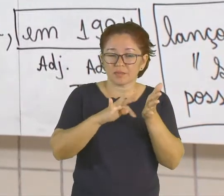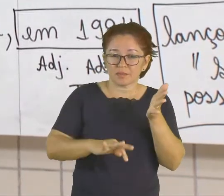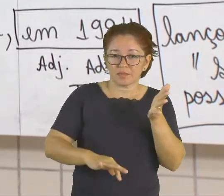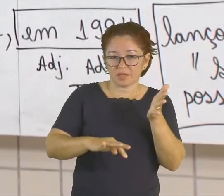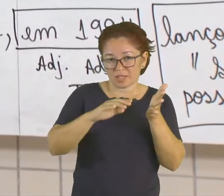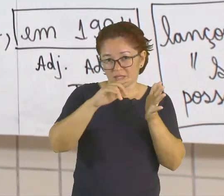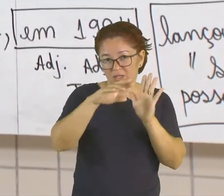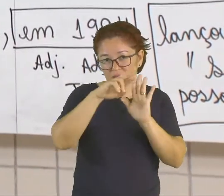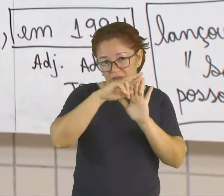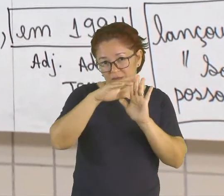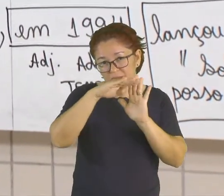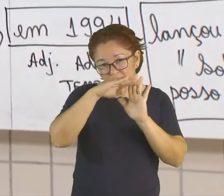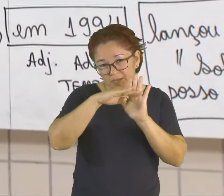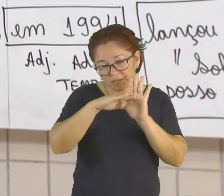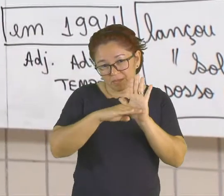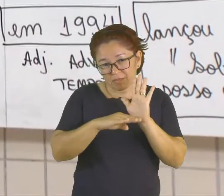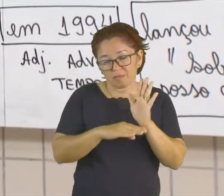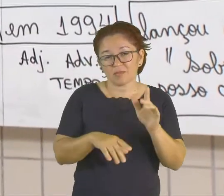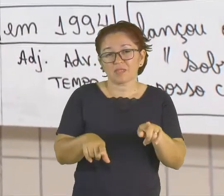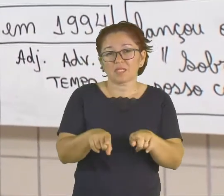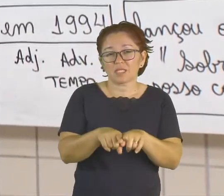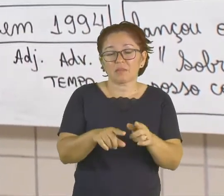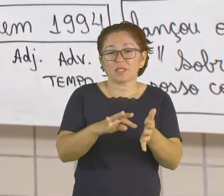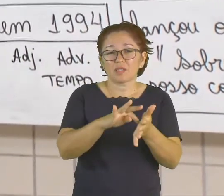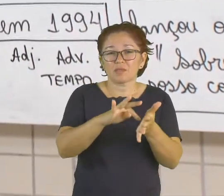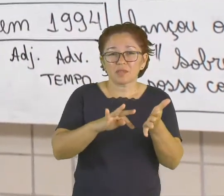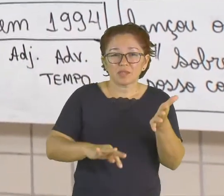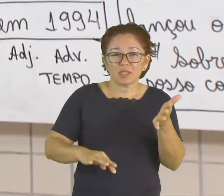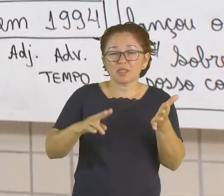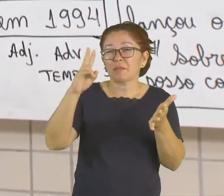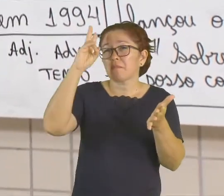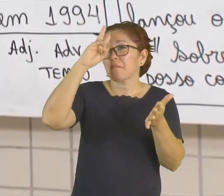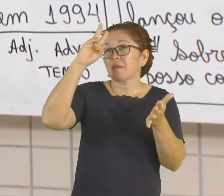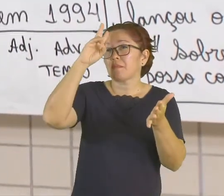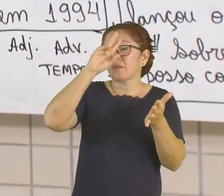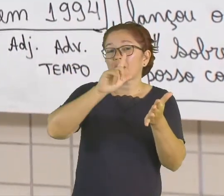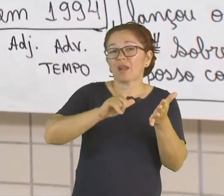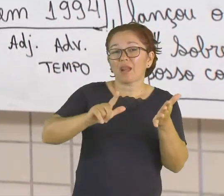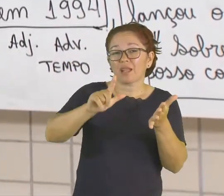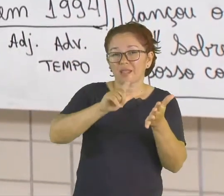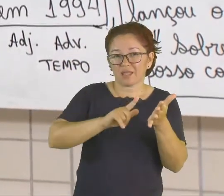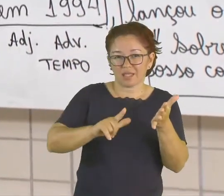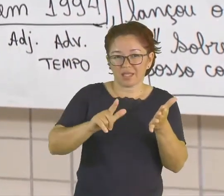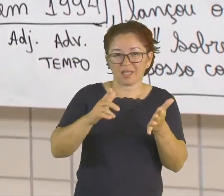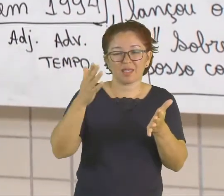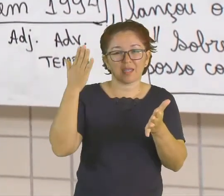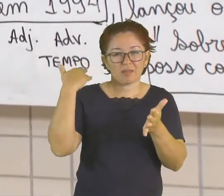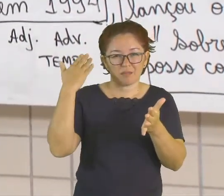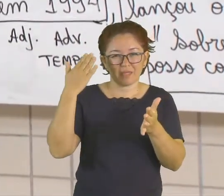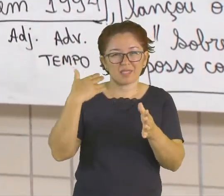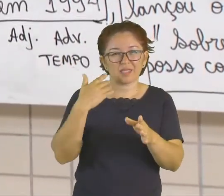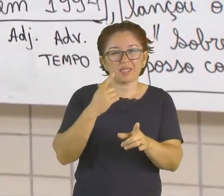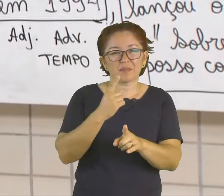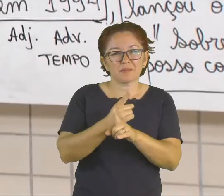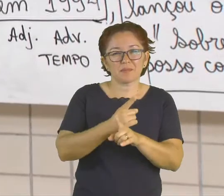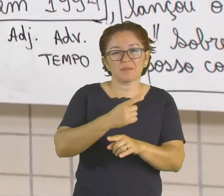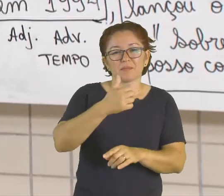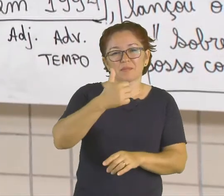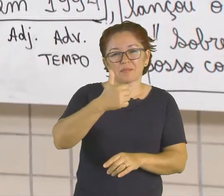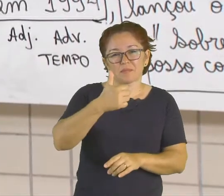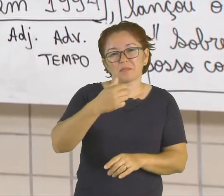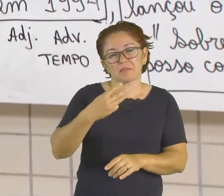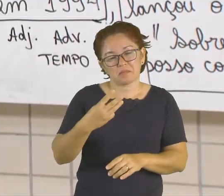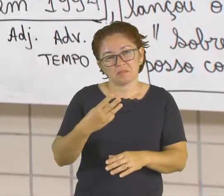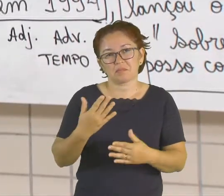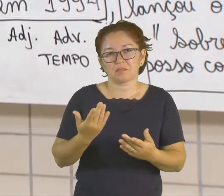memórias literárias que nós estudamos anteriormente na nossa 14ª aula, na nossa 13ª aula